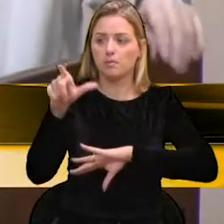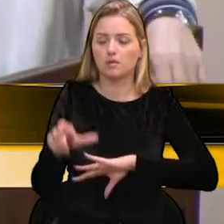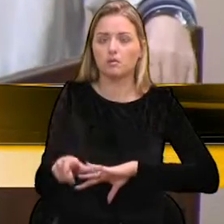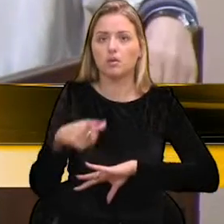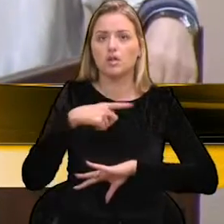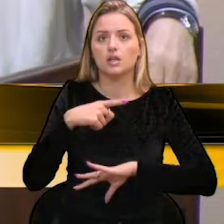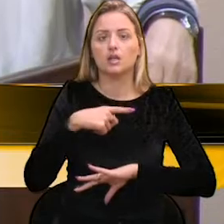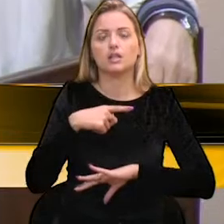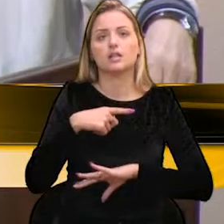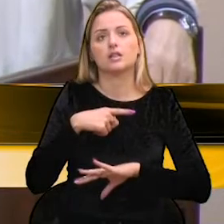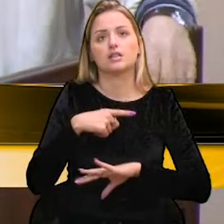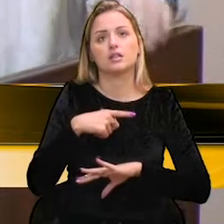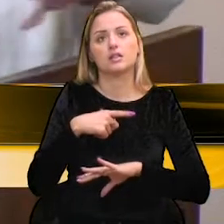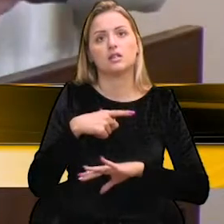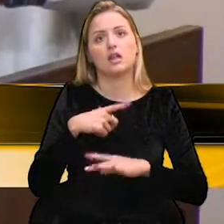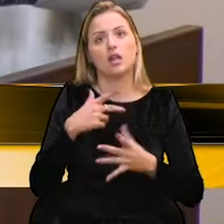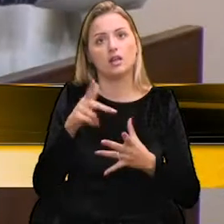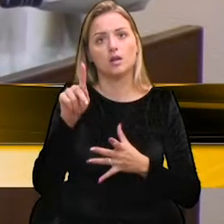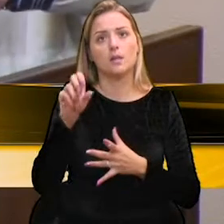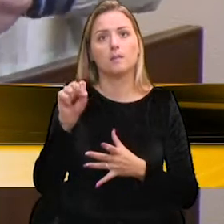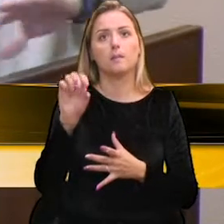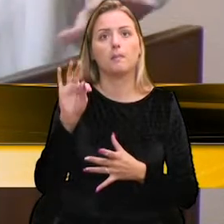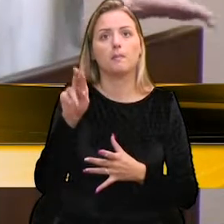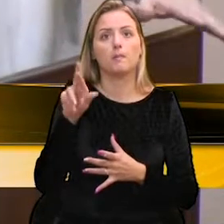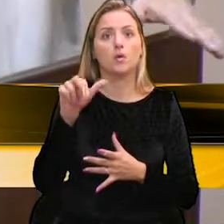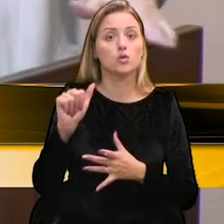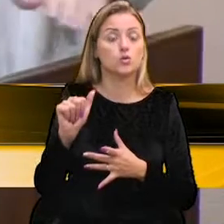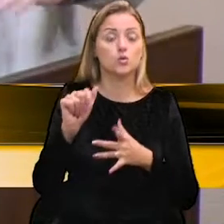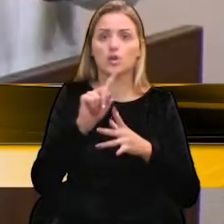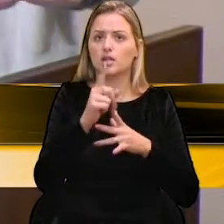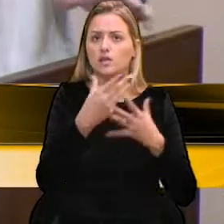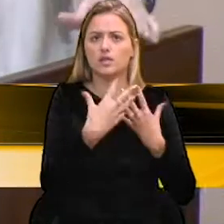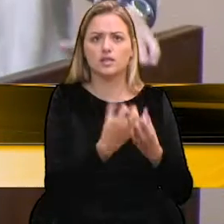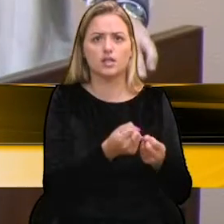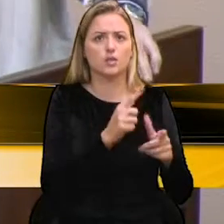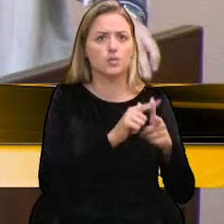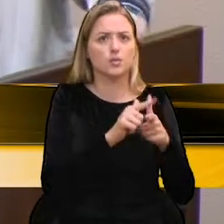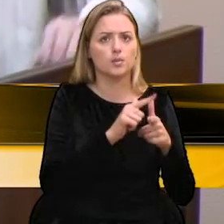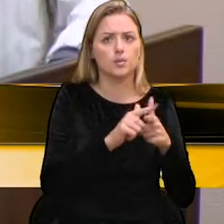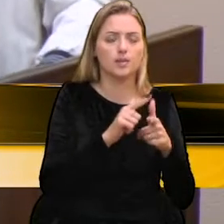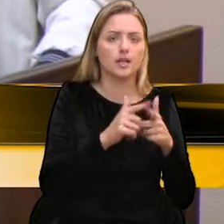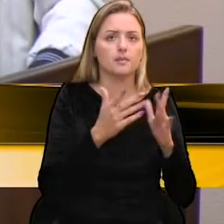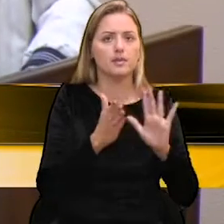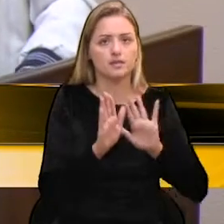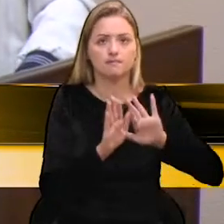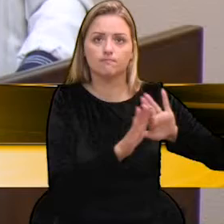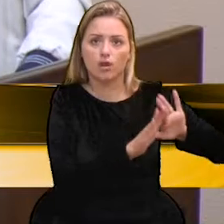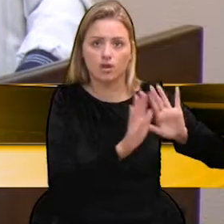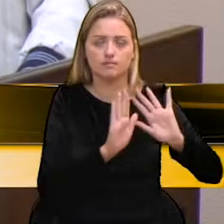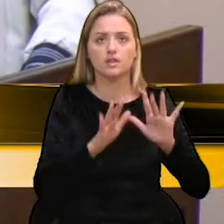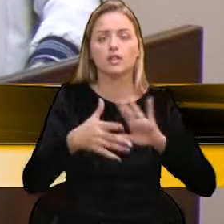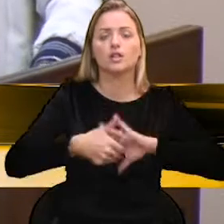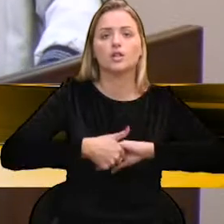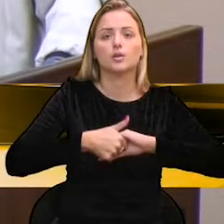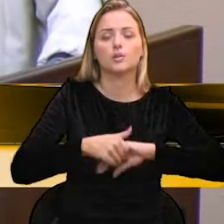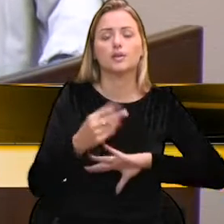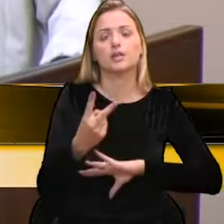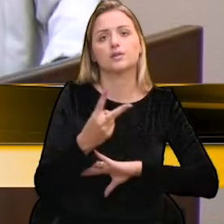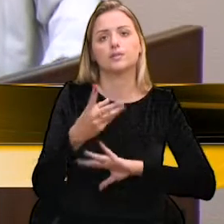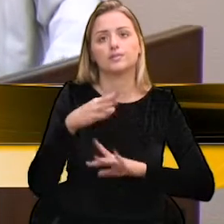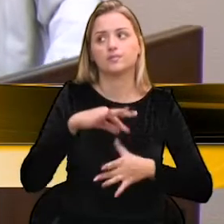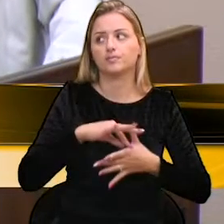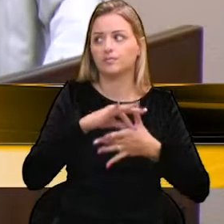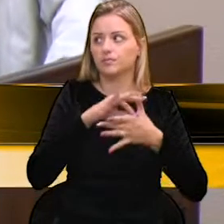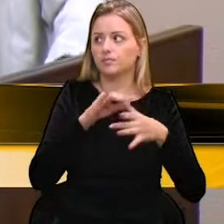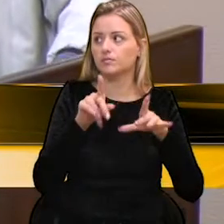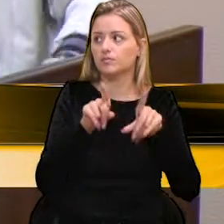essa postura, deixando pequenas diferenças e problemas eventuais de lado. Então, cumprimentar essas duas